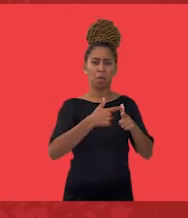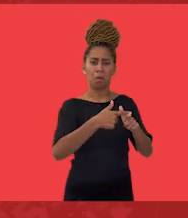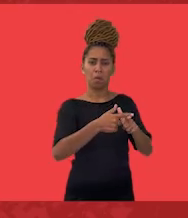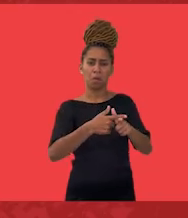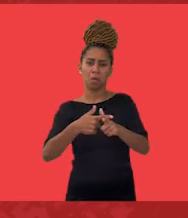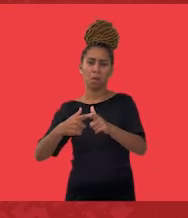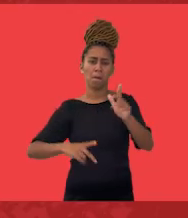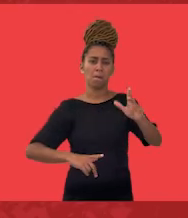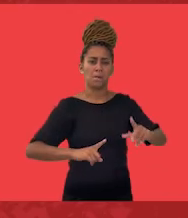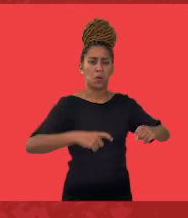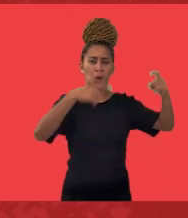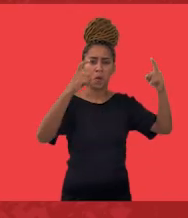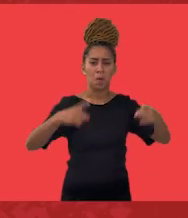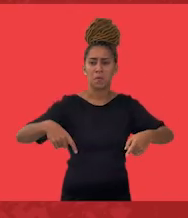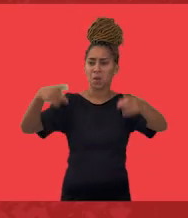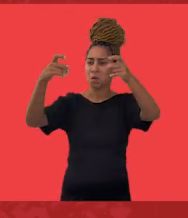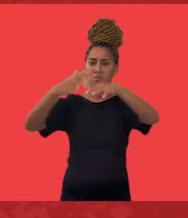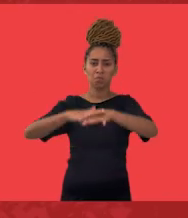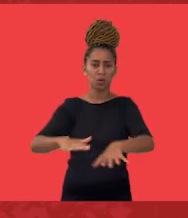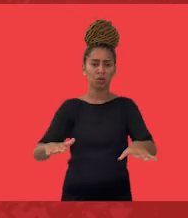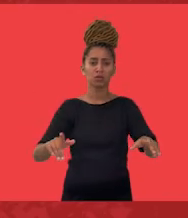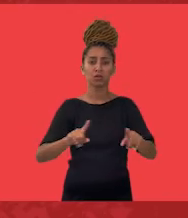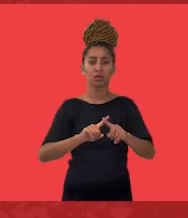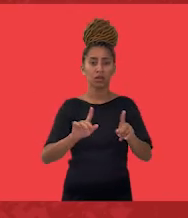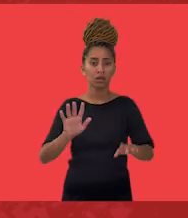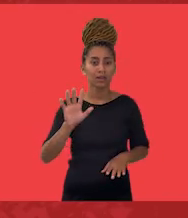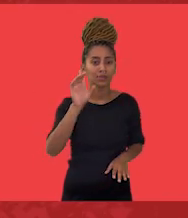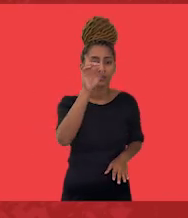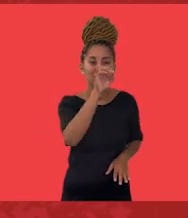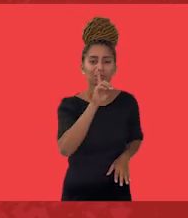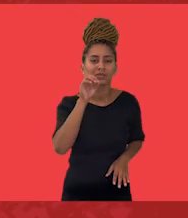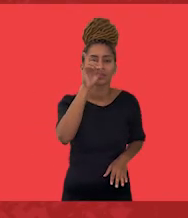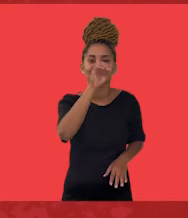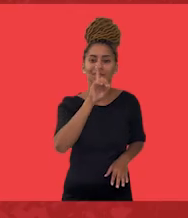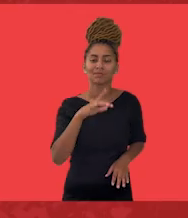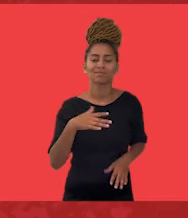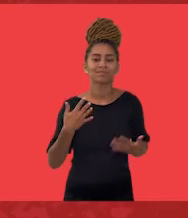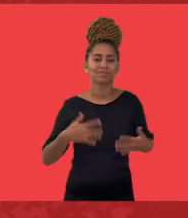Tudo nela é espera.